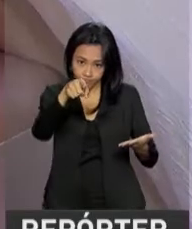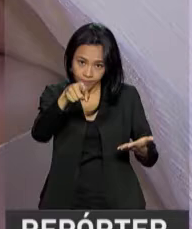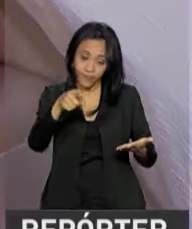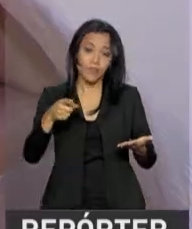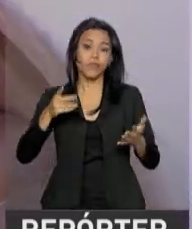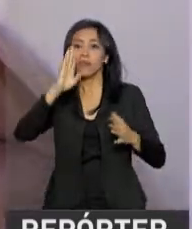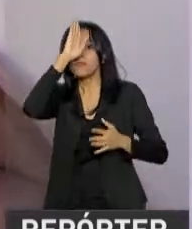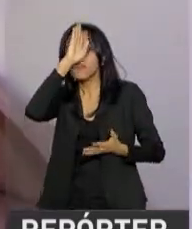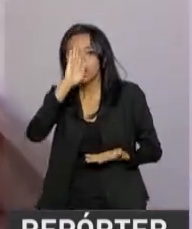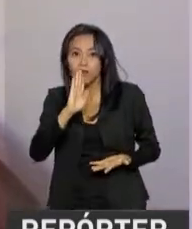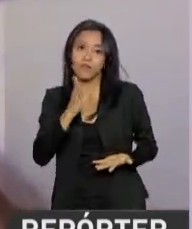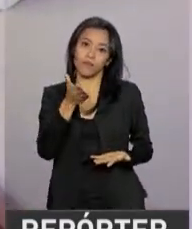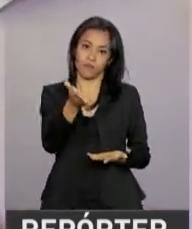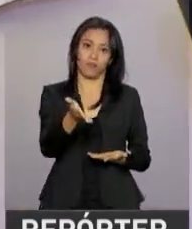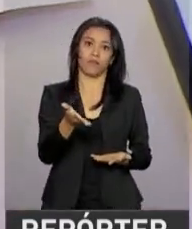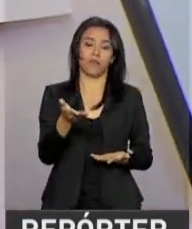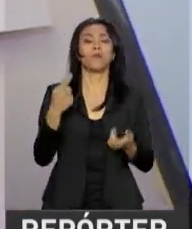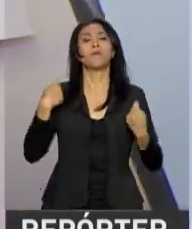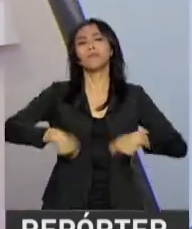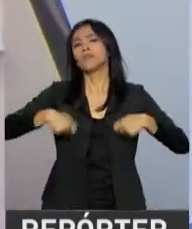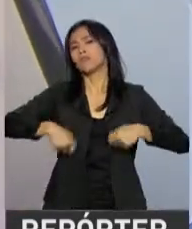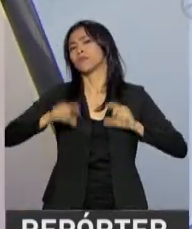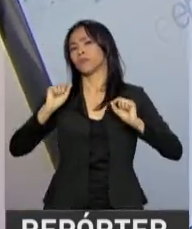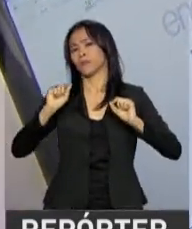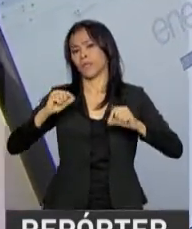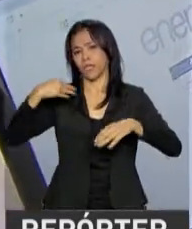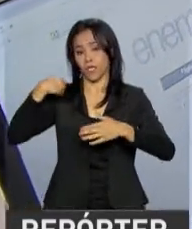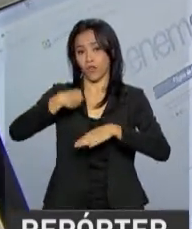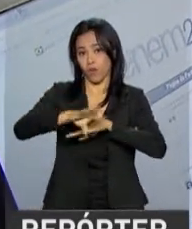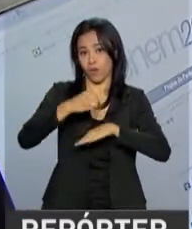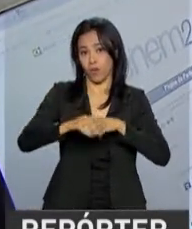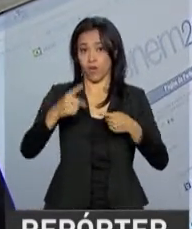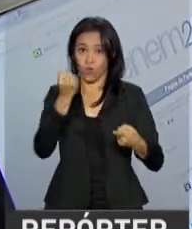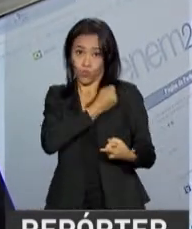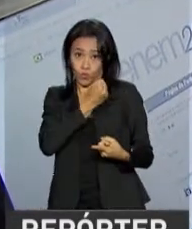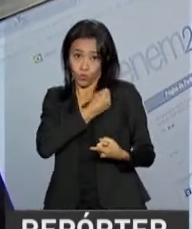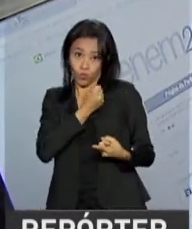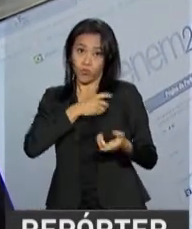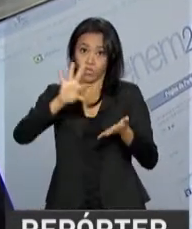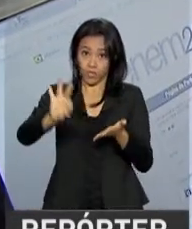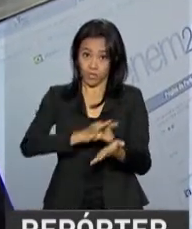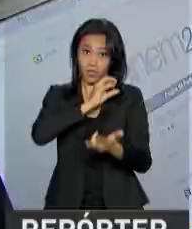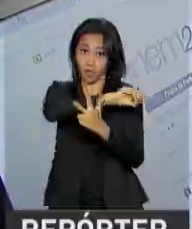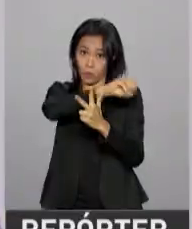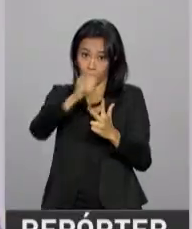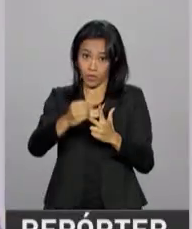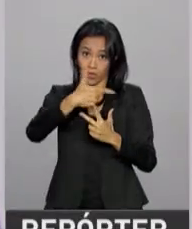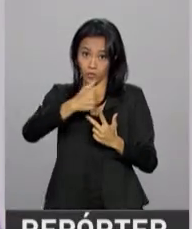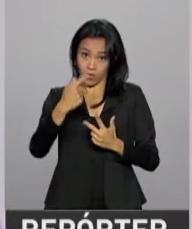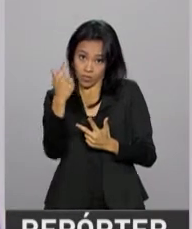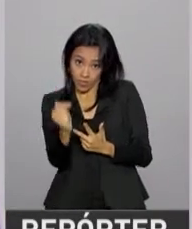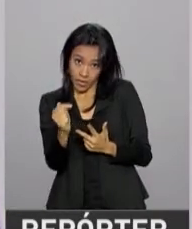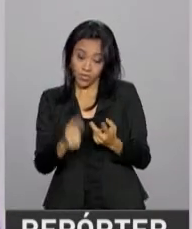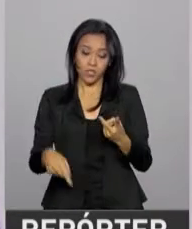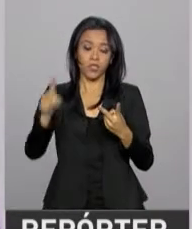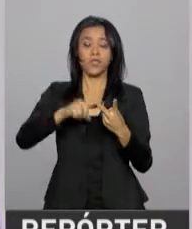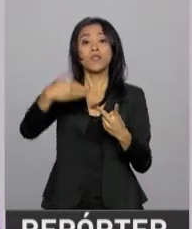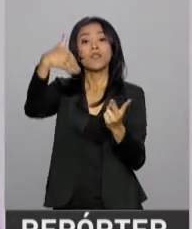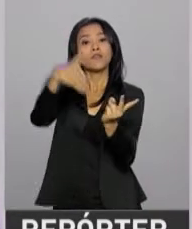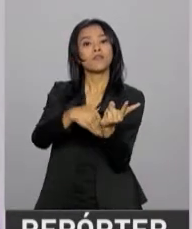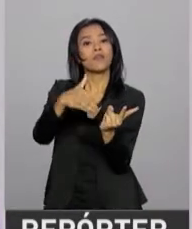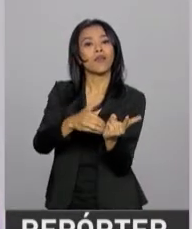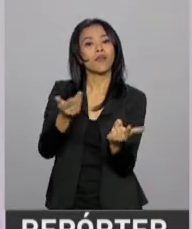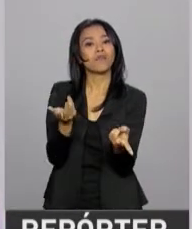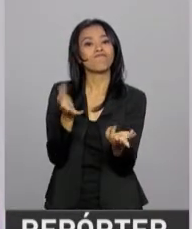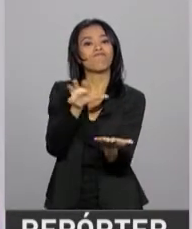totalmente gratuito é necessário informar o número de inscrição do enem em 2017 ea senha mais atual